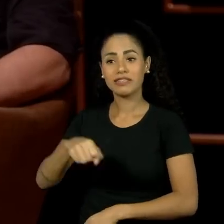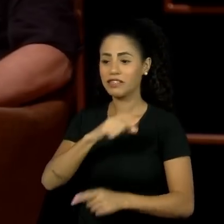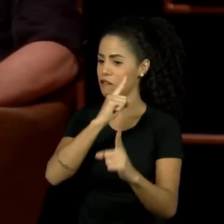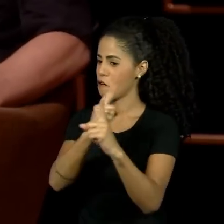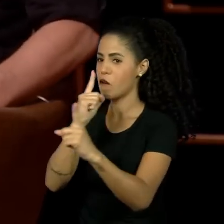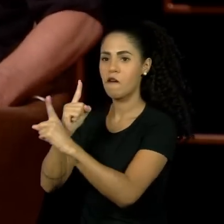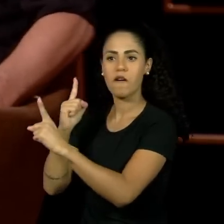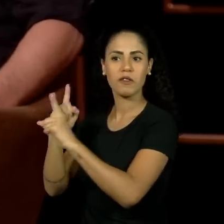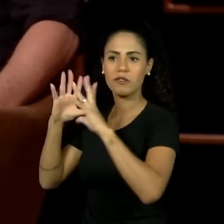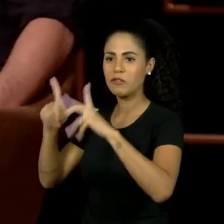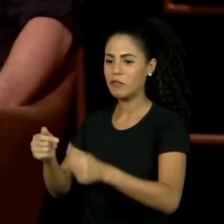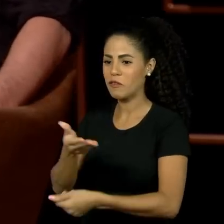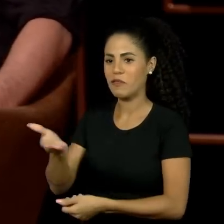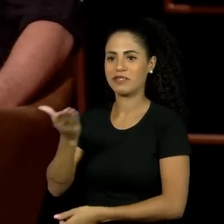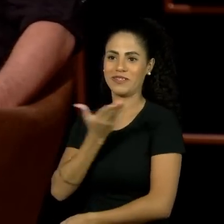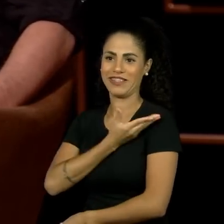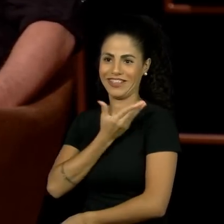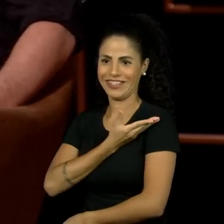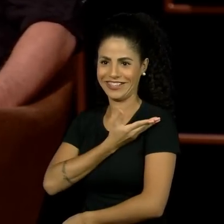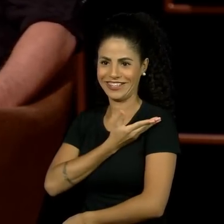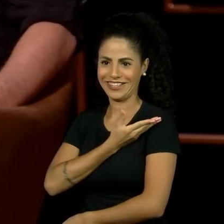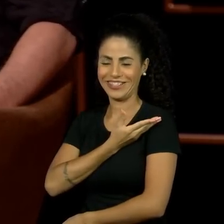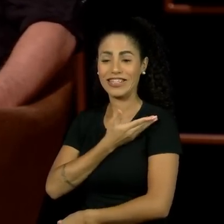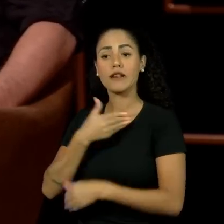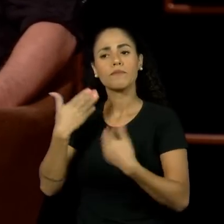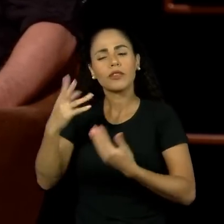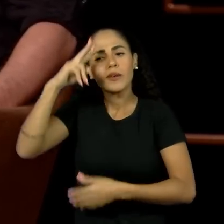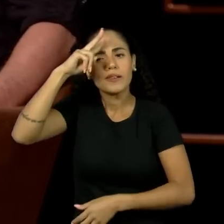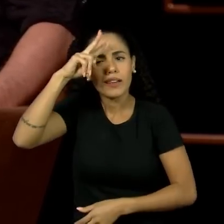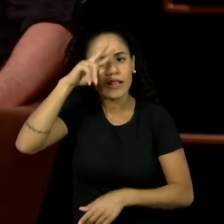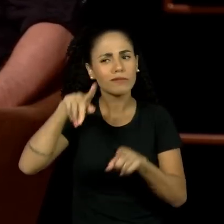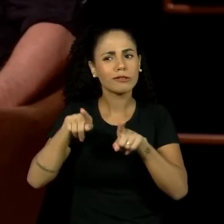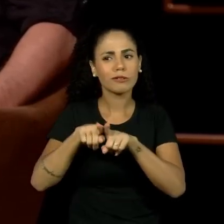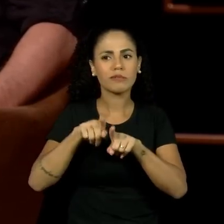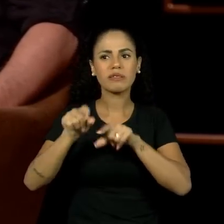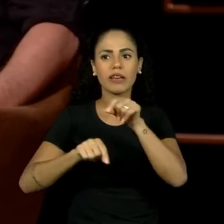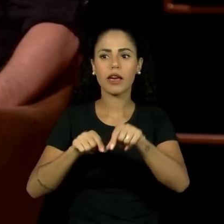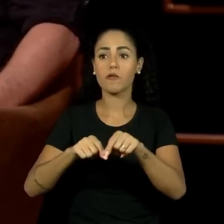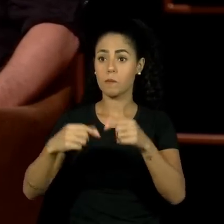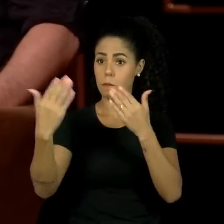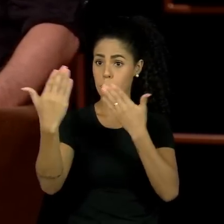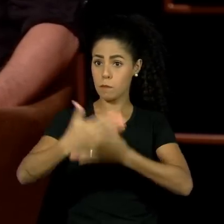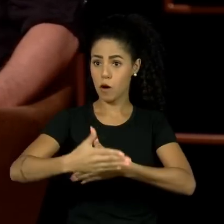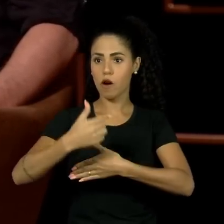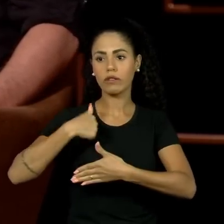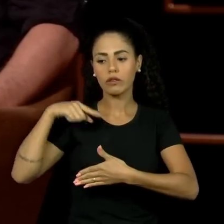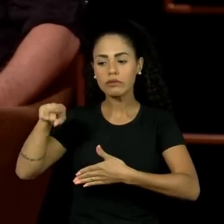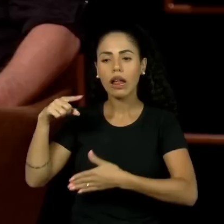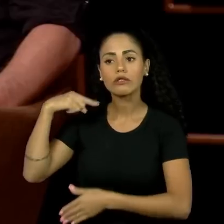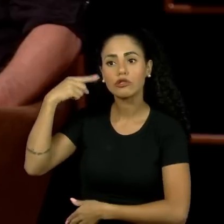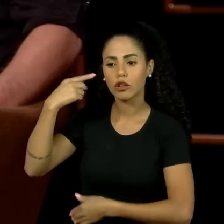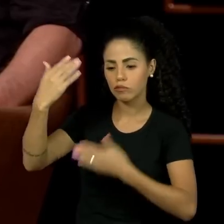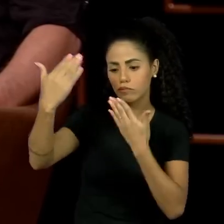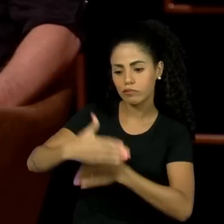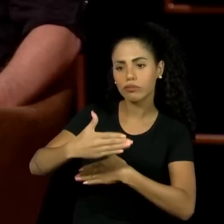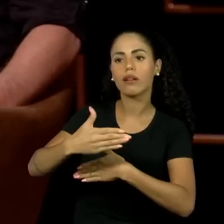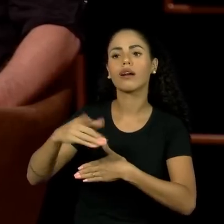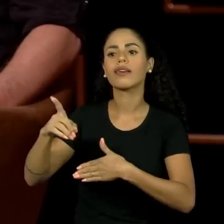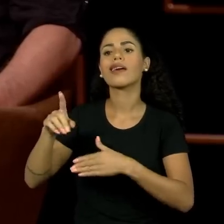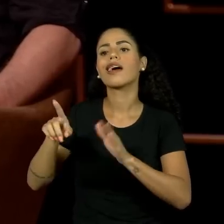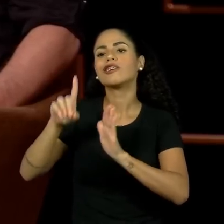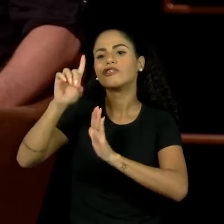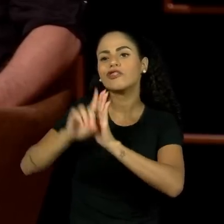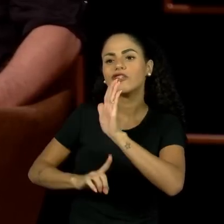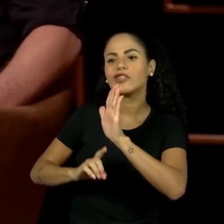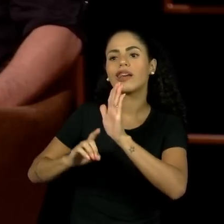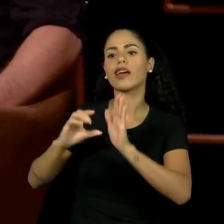Nos encontramos, né? Me lembro até que uma das provas que eu fiz de Direito, acho que era Direito Civil,